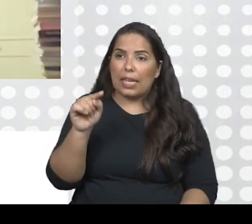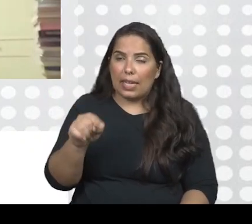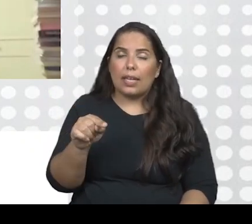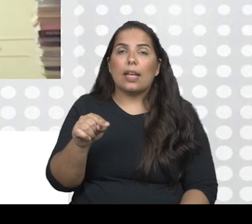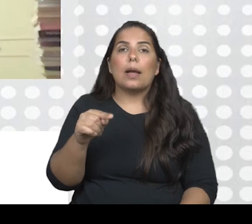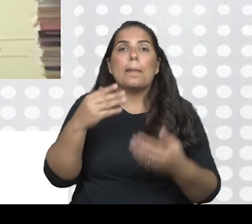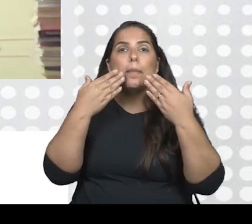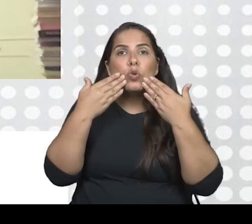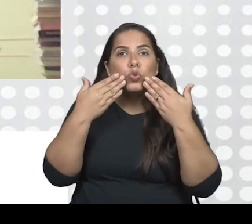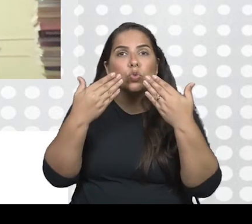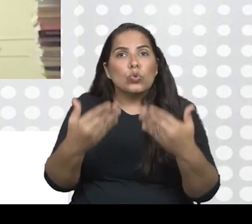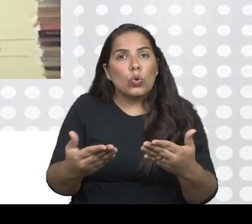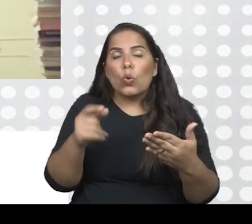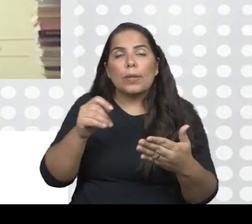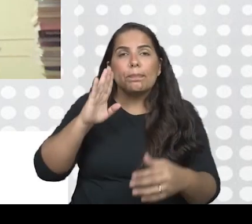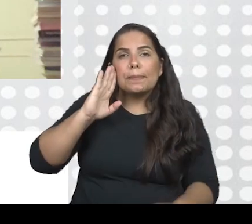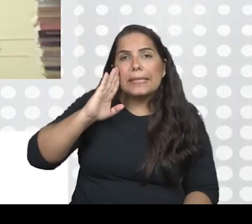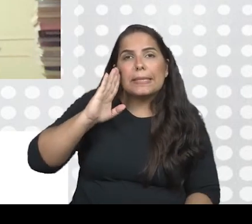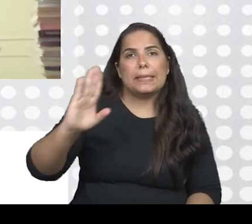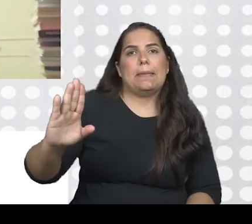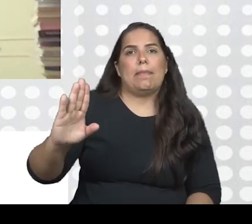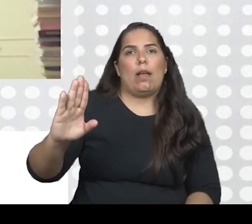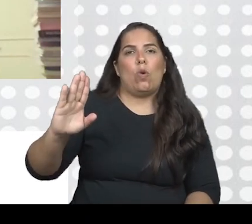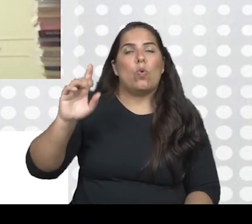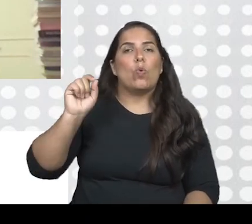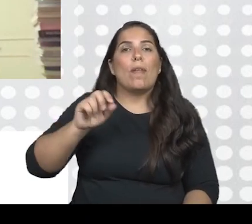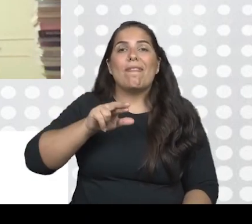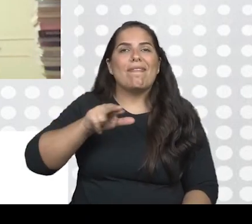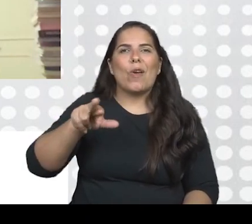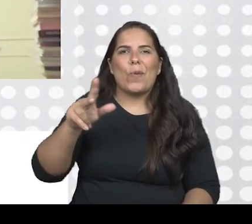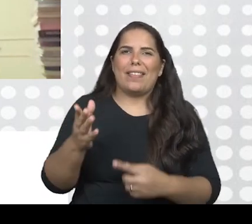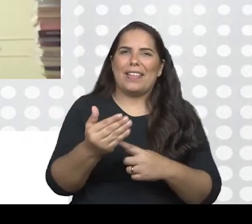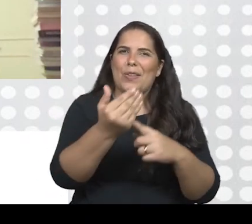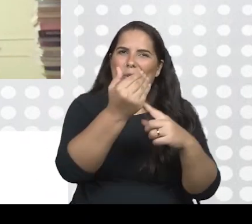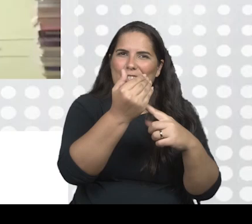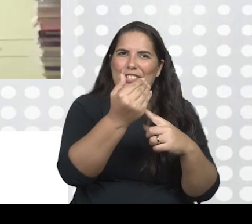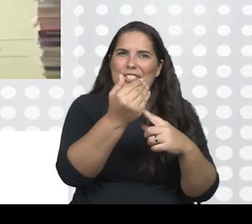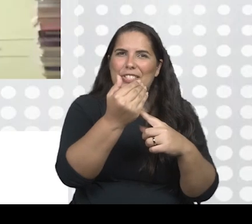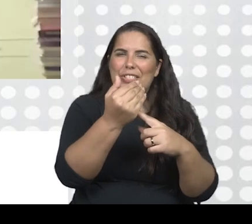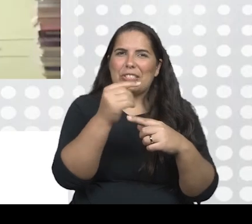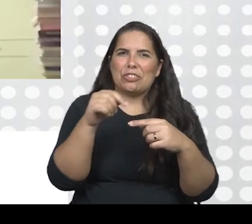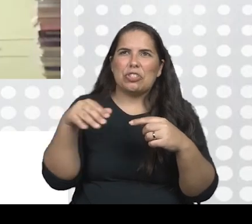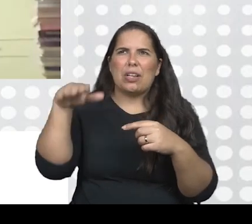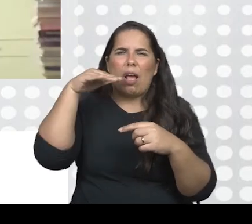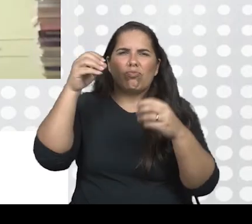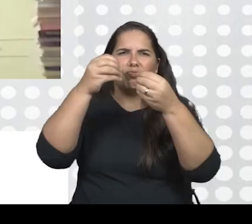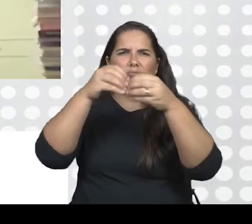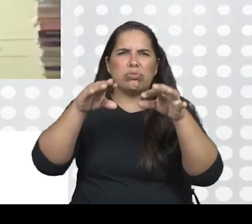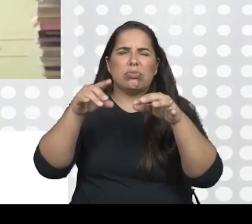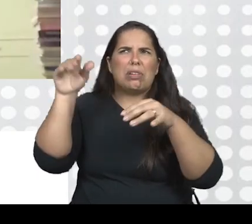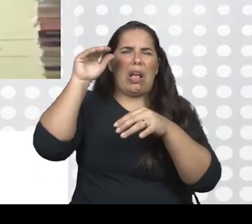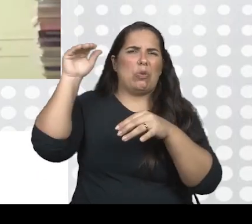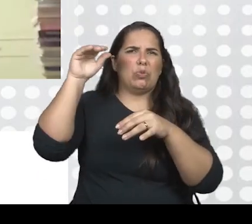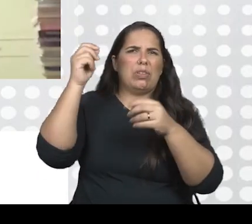nos mostrou que o principal elemento não era a tecnologia de médio alto custo, porque